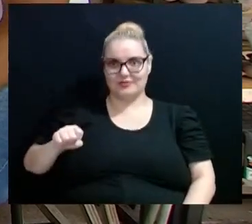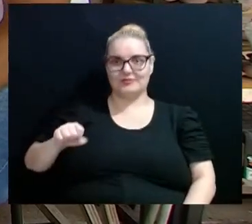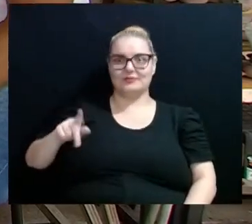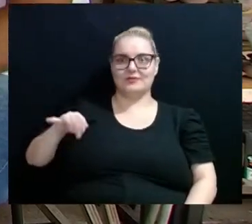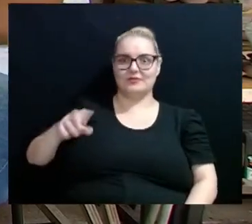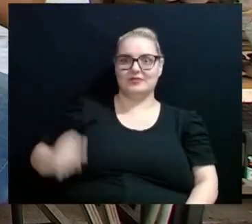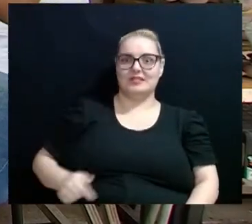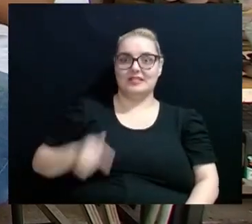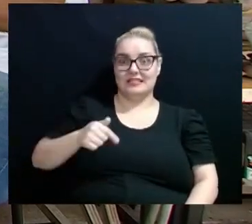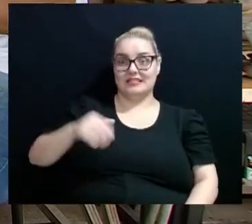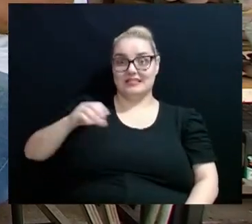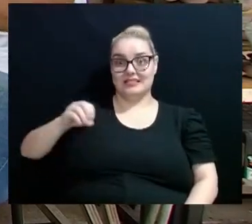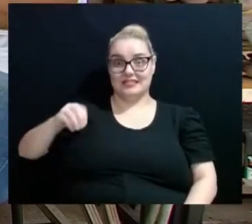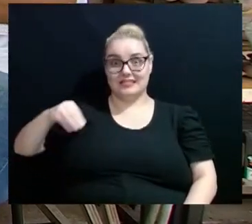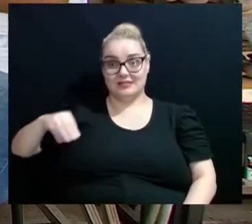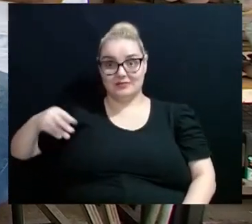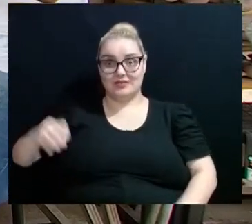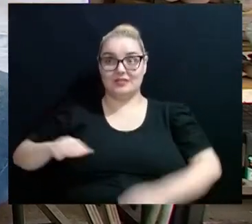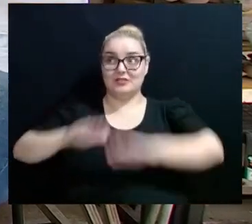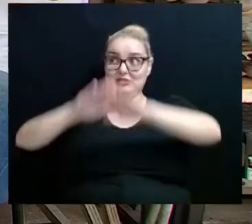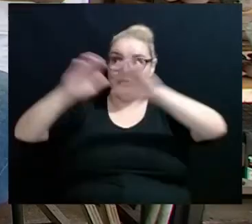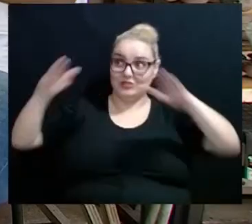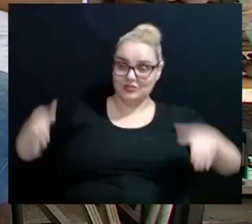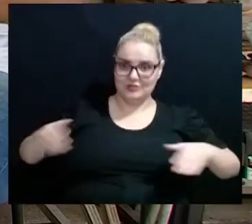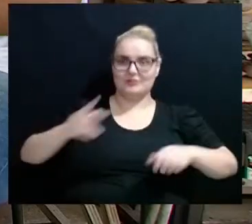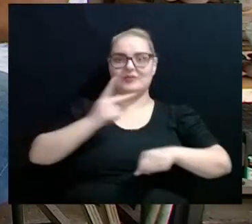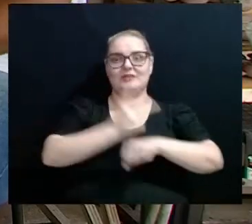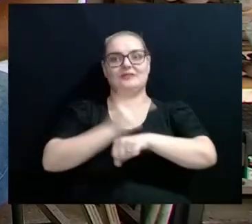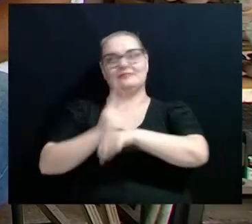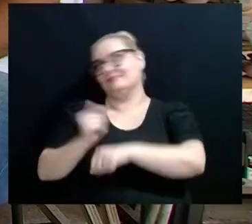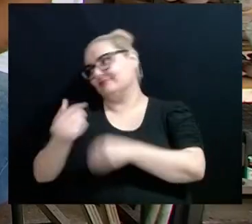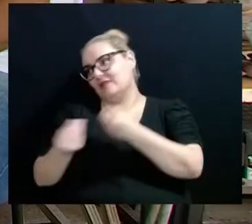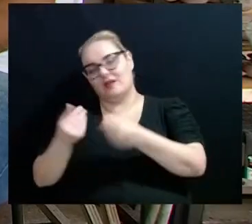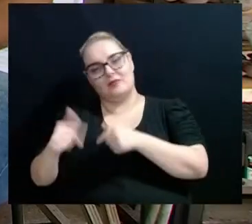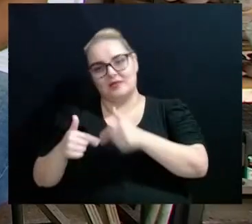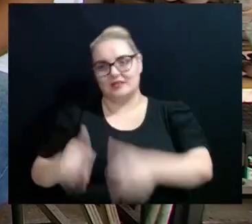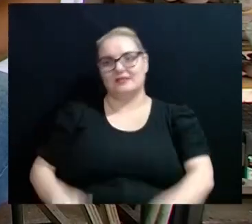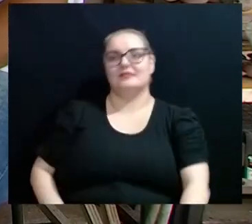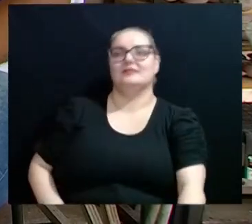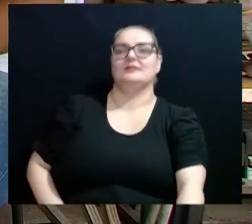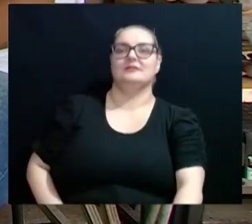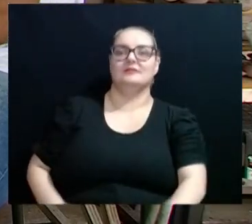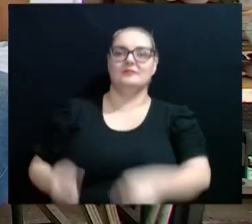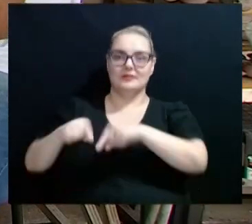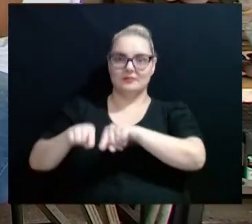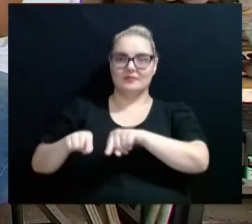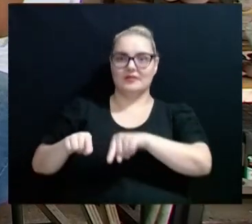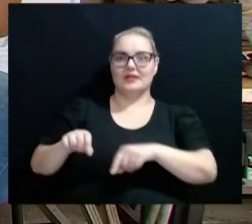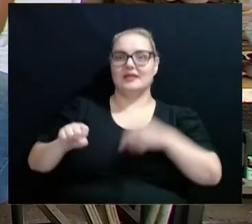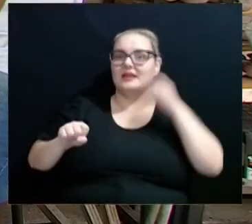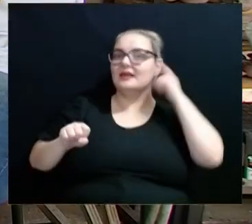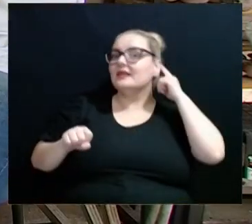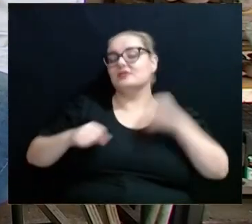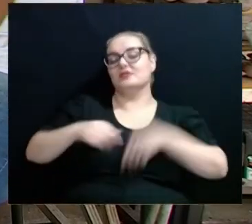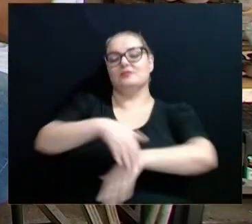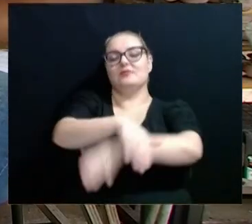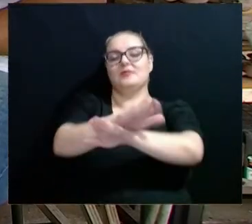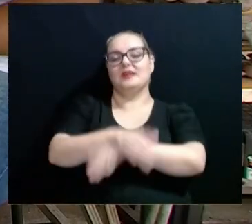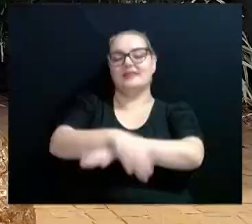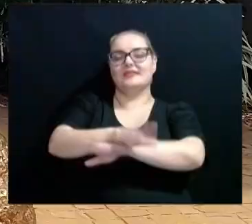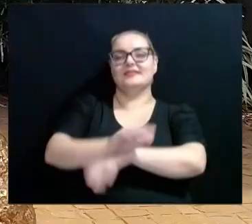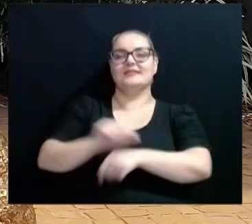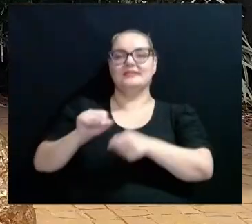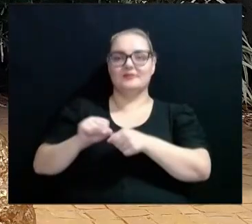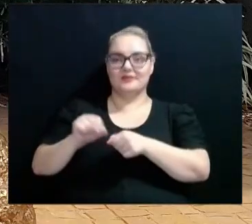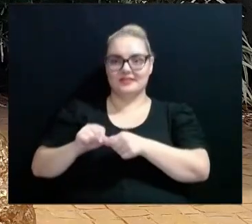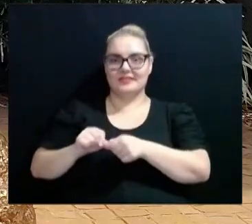dos Perdões. É no tempo. Eu fiz mais de 700 metros de parede de pedra. Não dava para trabalhar. Sim. Só que aí, paralelo aqui,